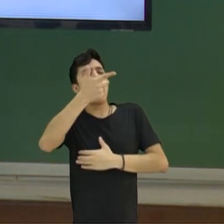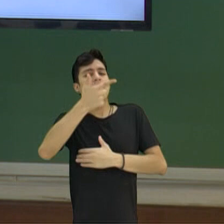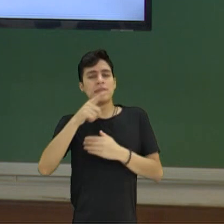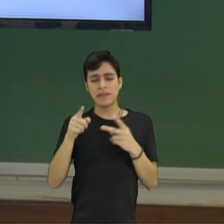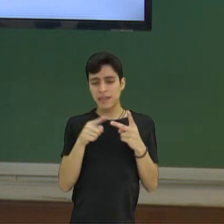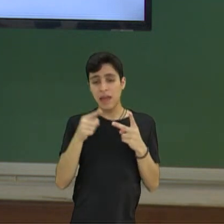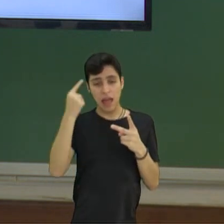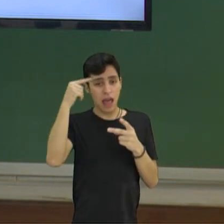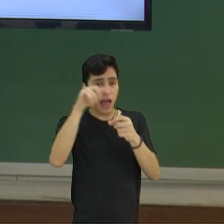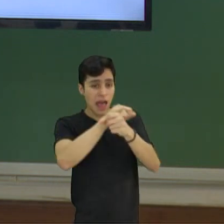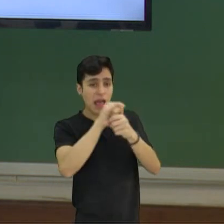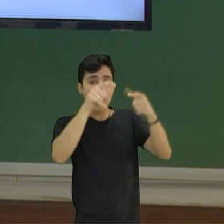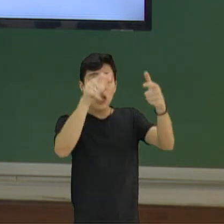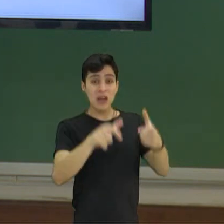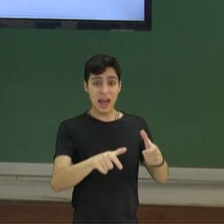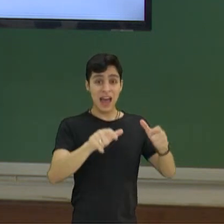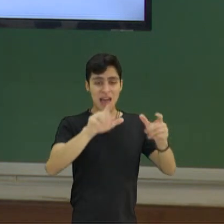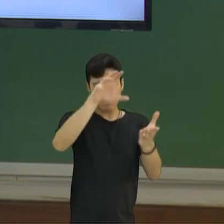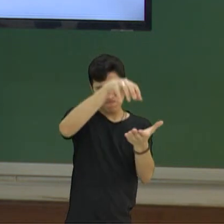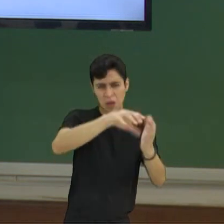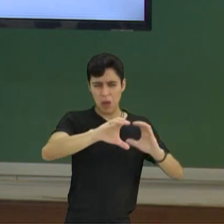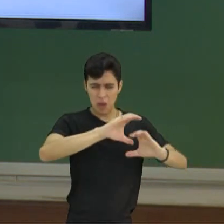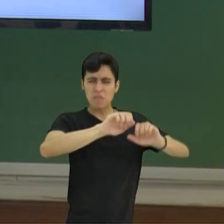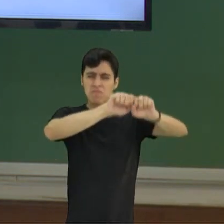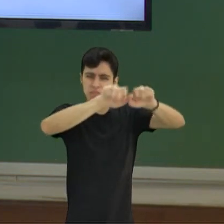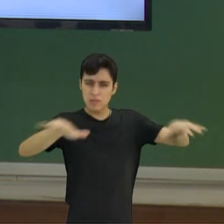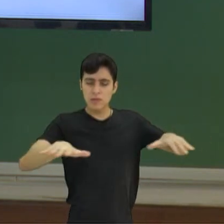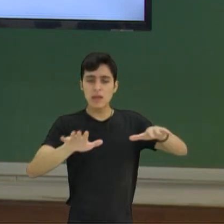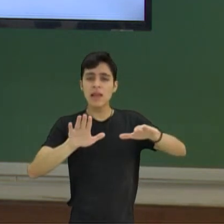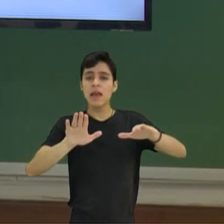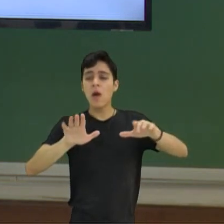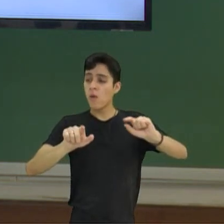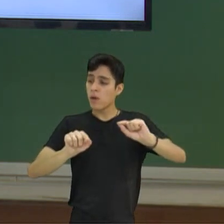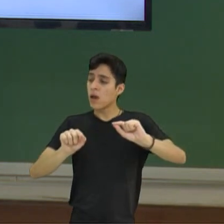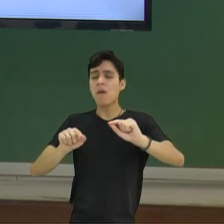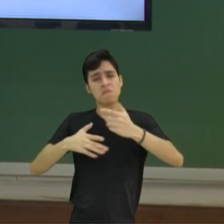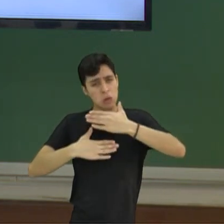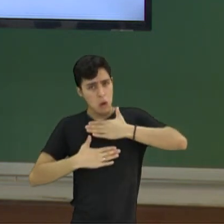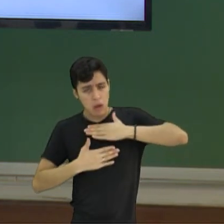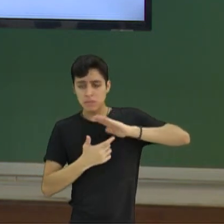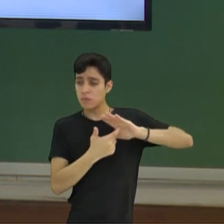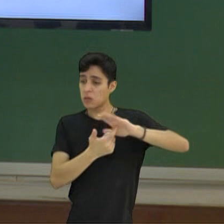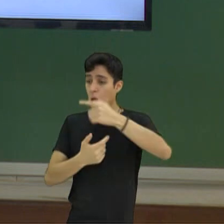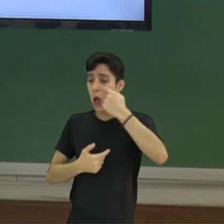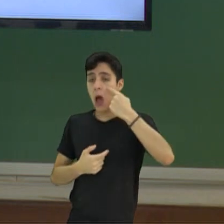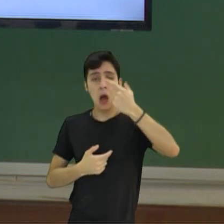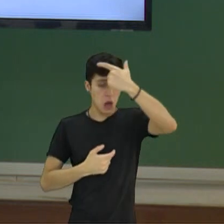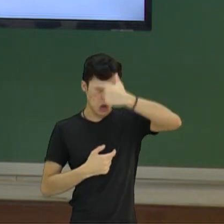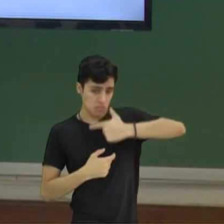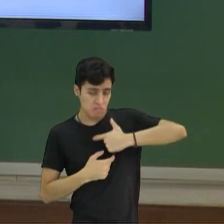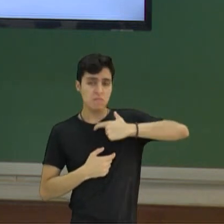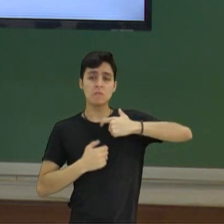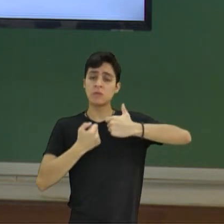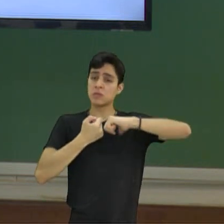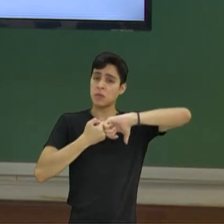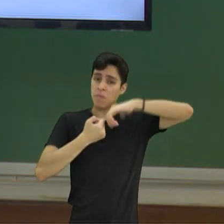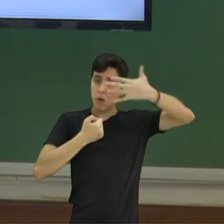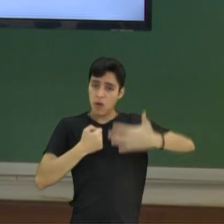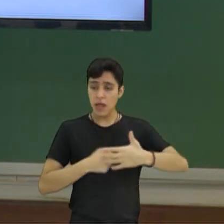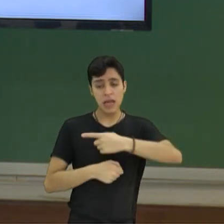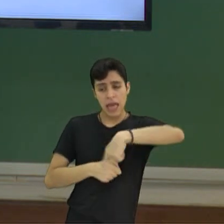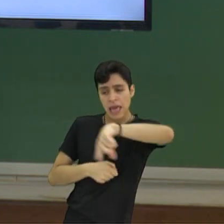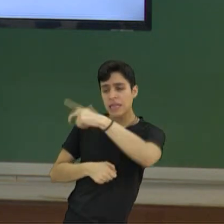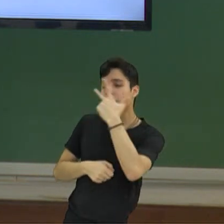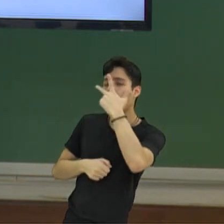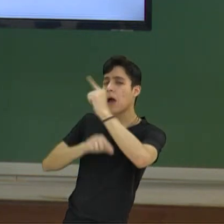do veículo de comunicação demonstrar que ele gosta de ser democrata, que ele gosta de mostrar o que o leitor acha sobre o material